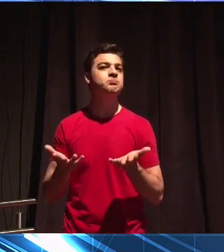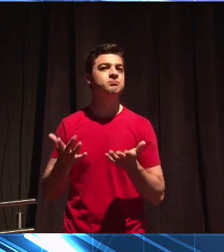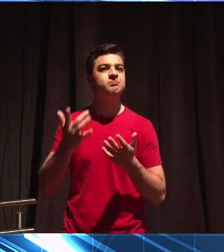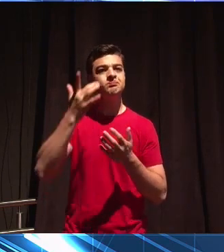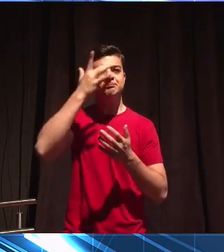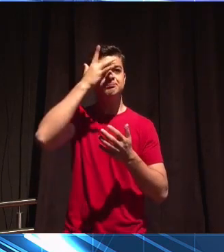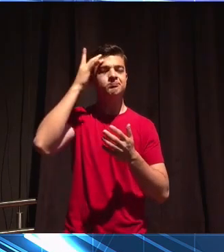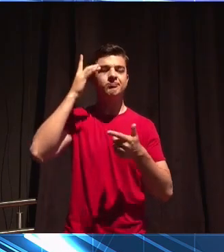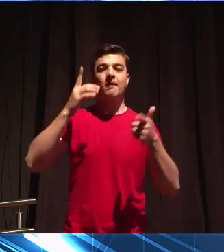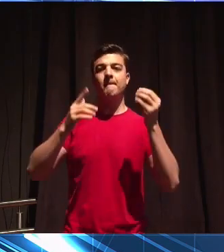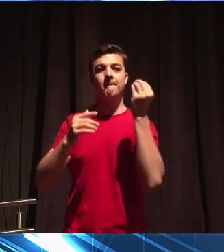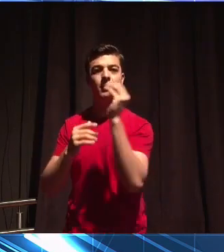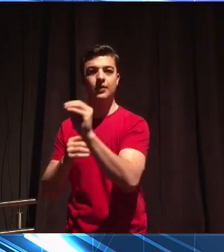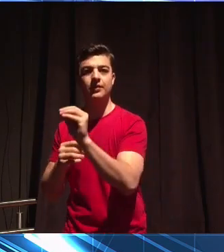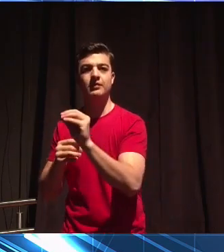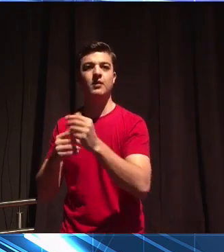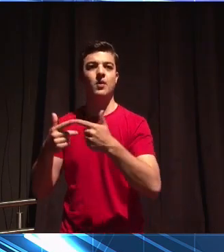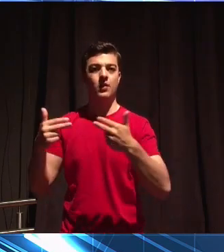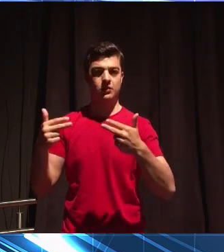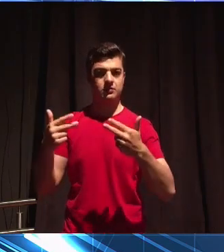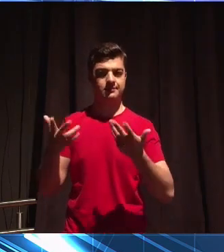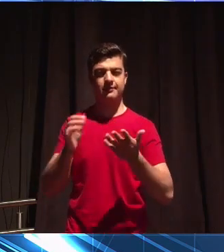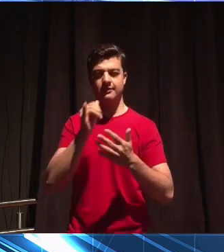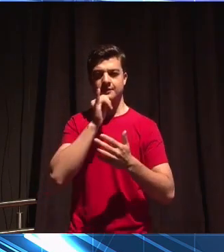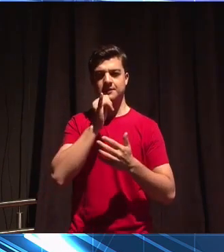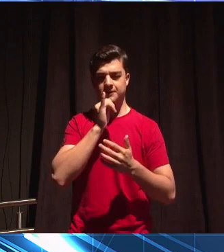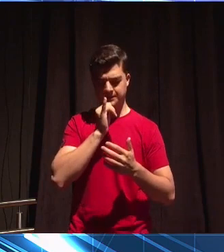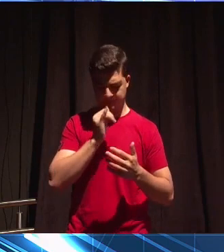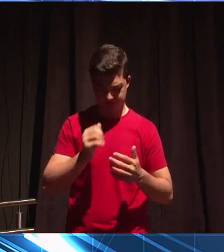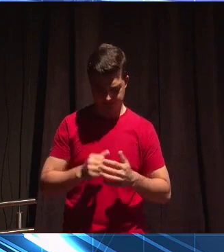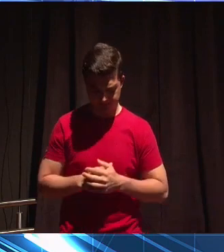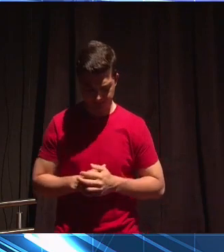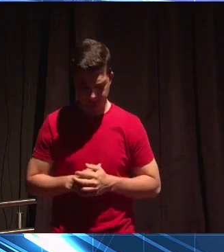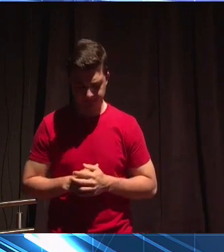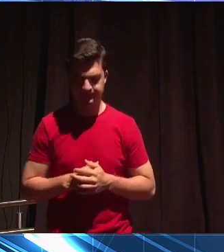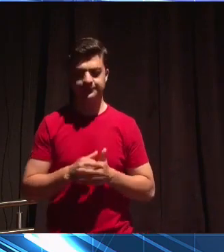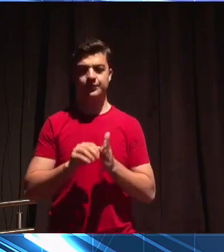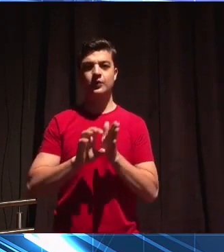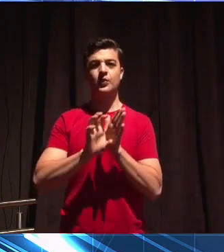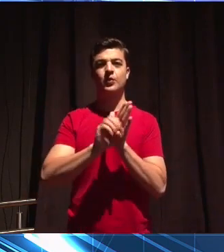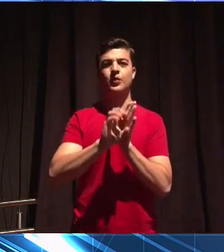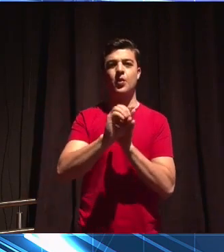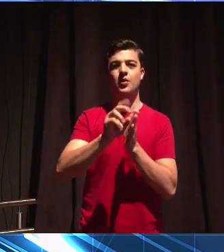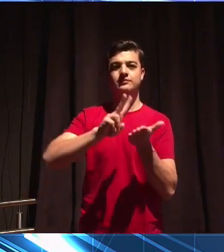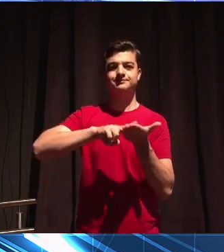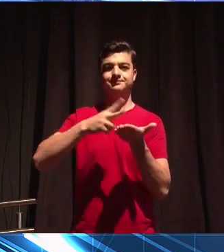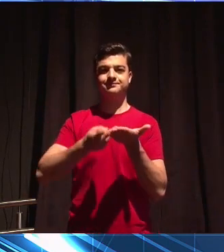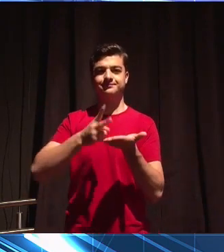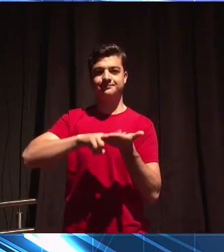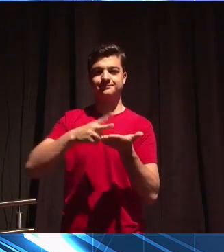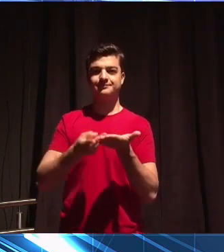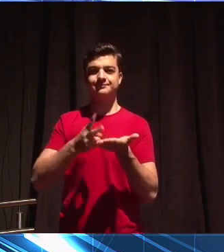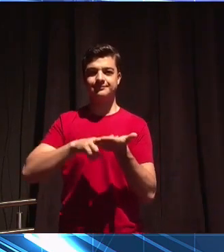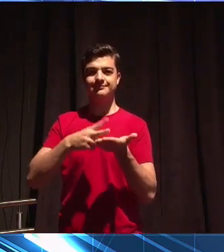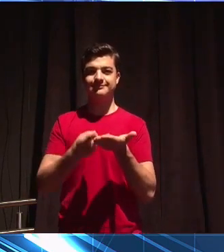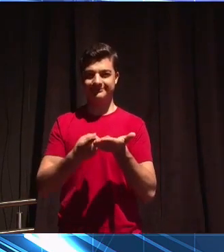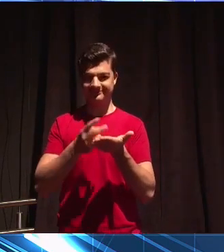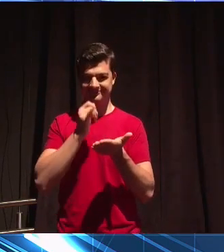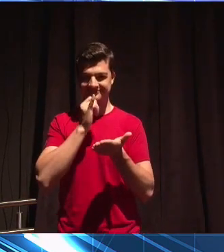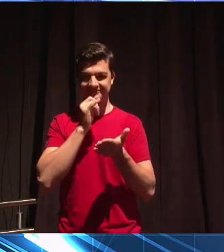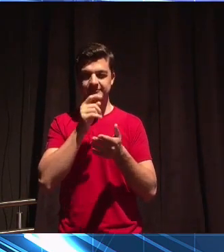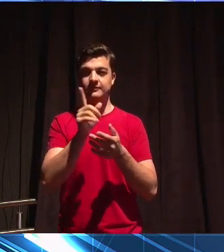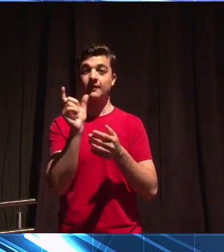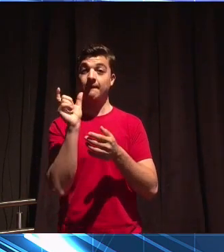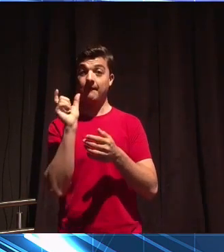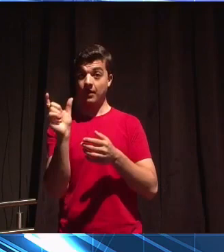alguma coisa. Exemplo clássico, quando vem aquela questão do Google Tradutor, que tu consegue forçar, que conseguia antigamente forçar para